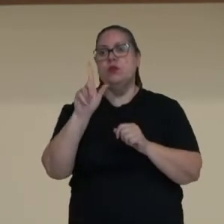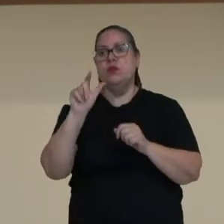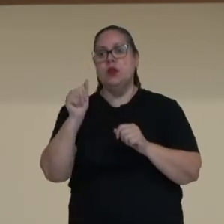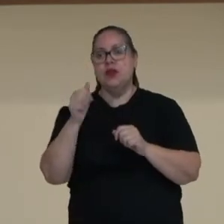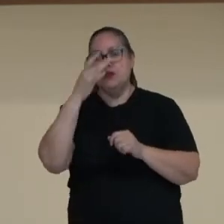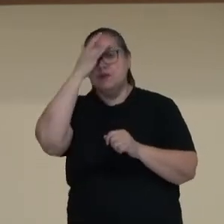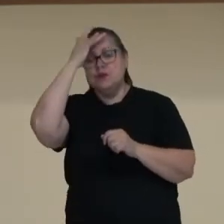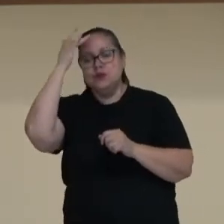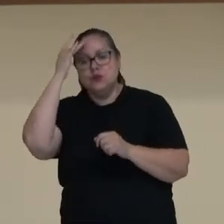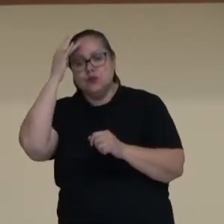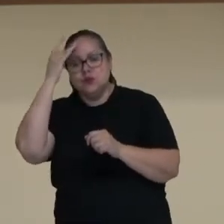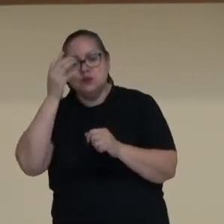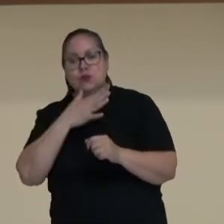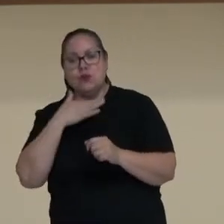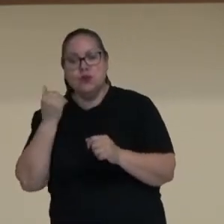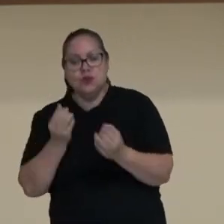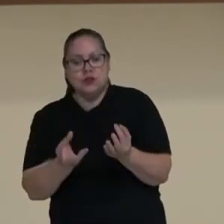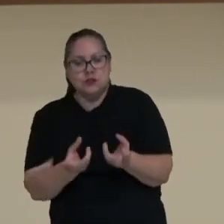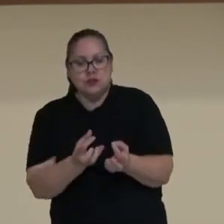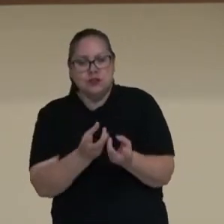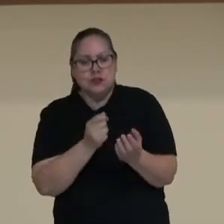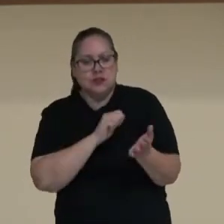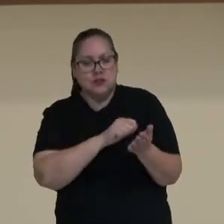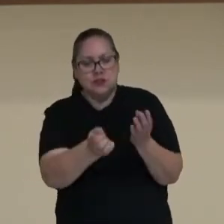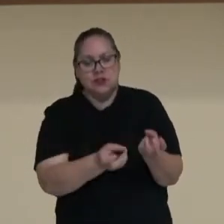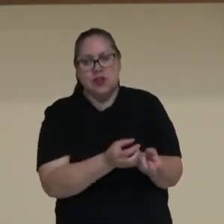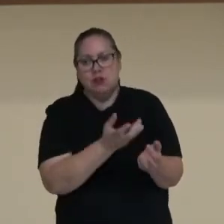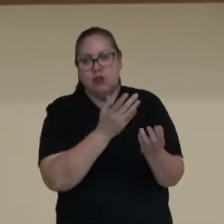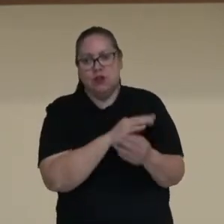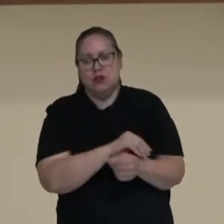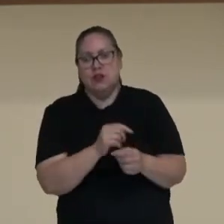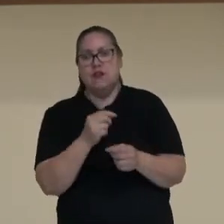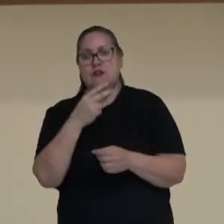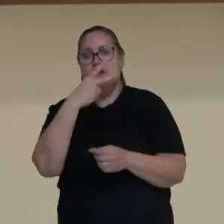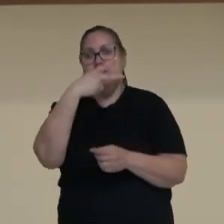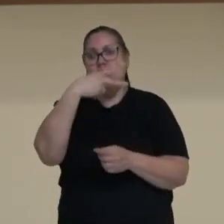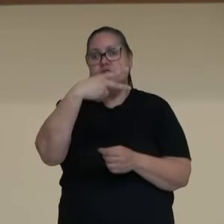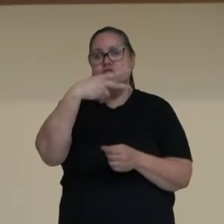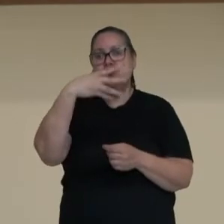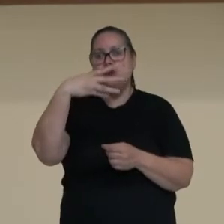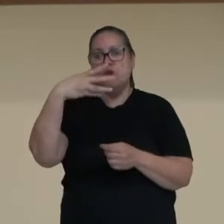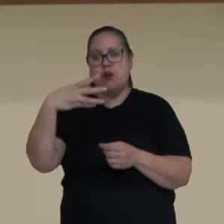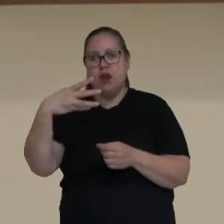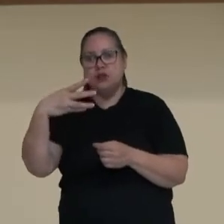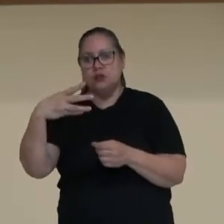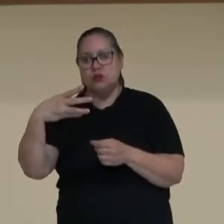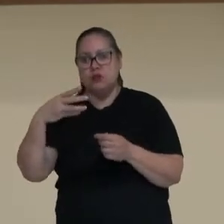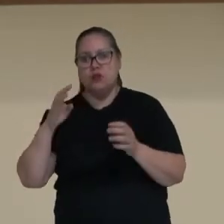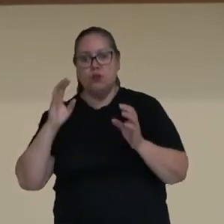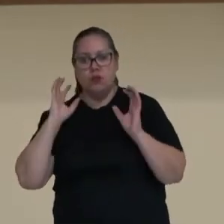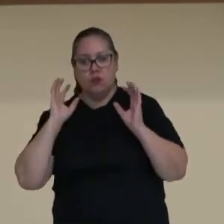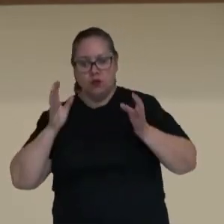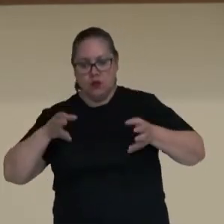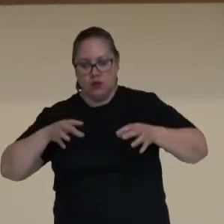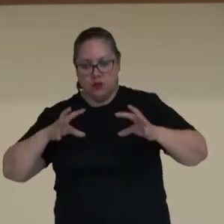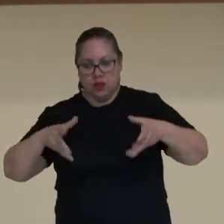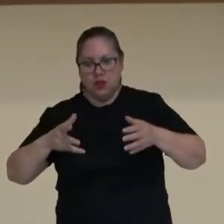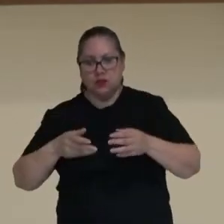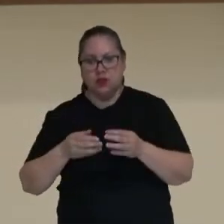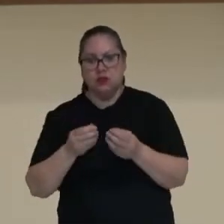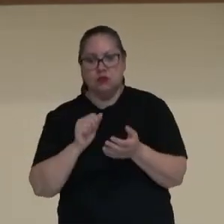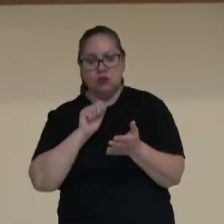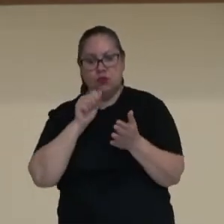foram queimadas, foram procuradas e queimadas, e 24 as carretas de manuscritos foram queimados